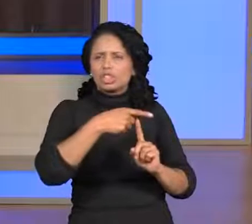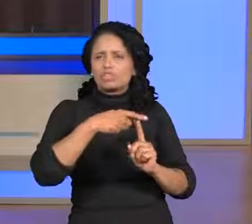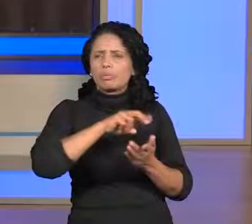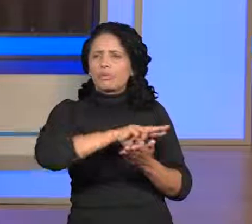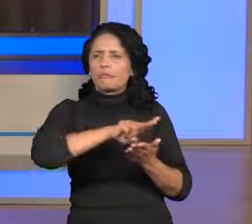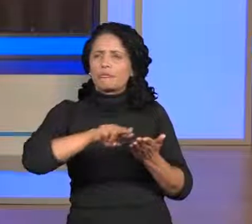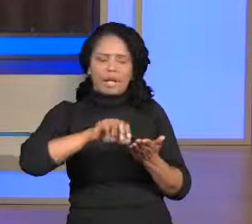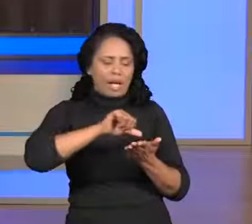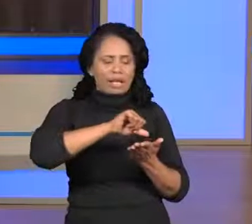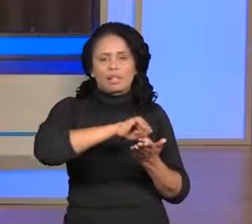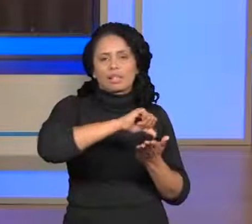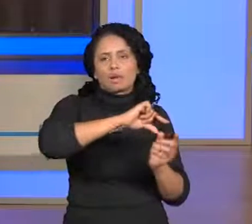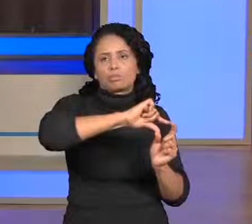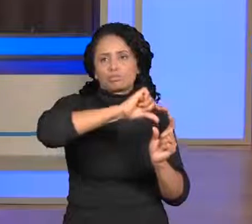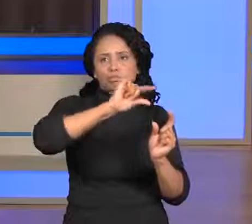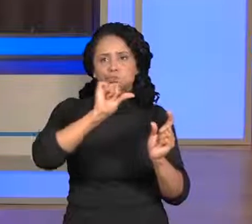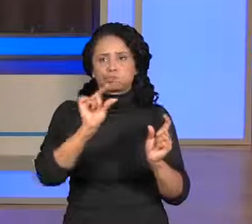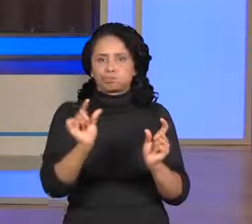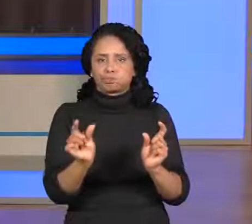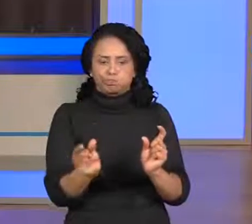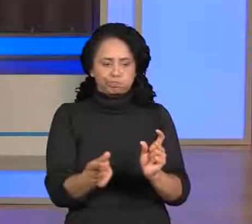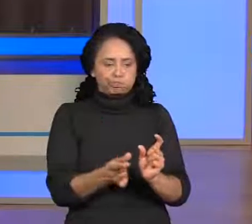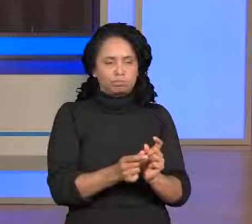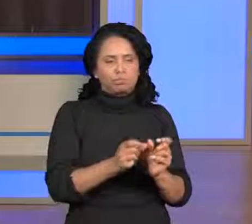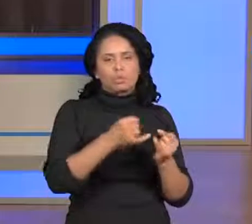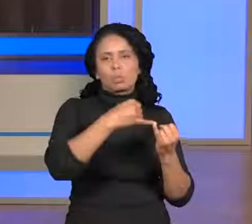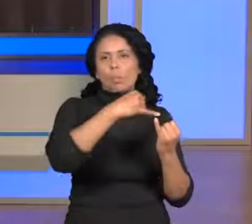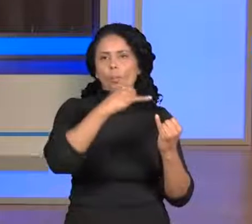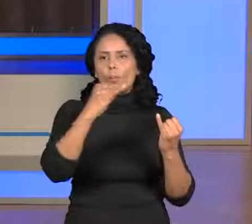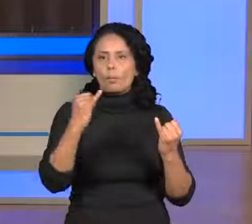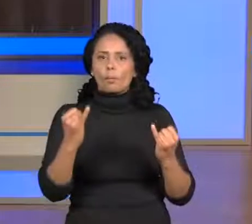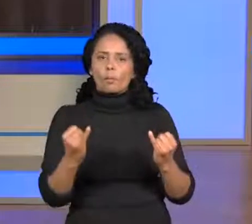Tem traços finos, espessos,